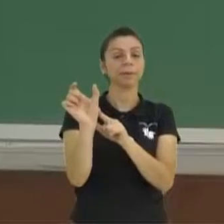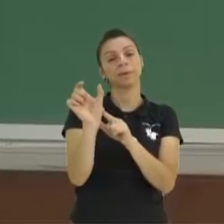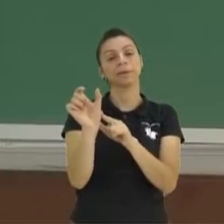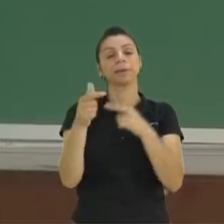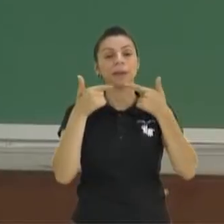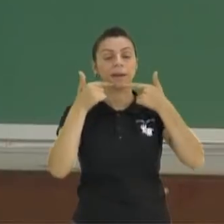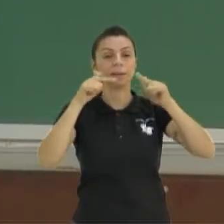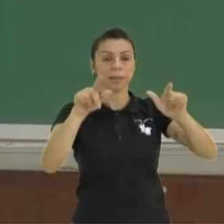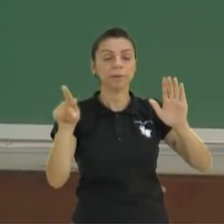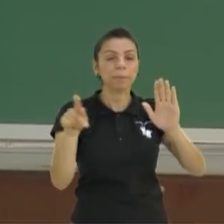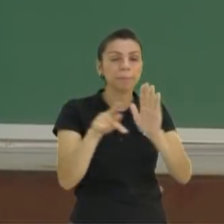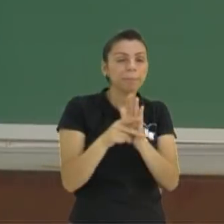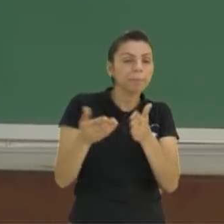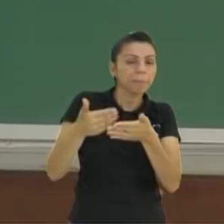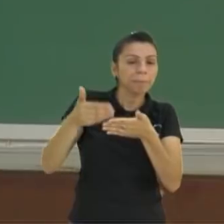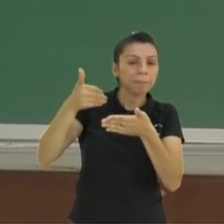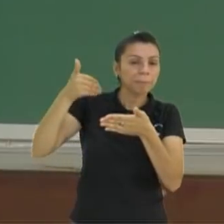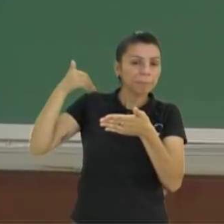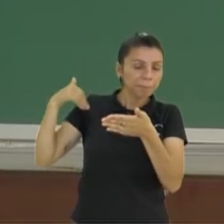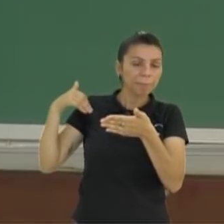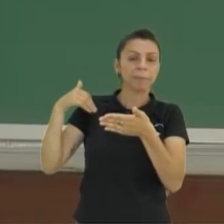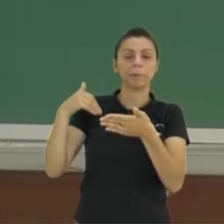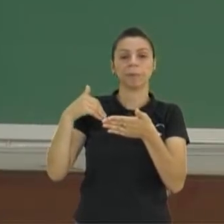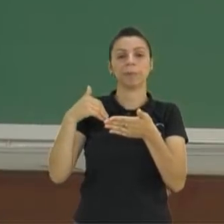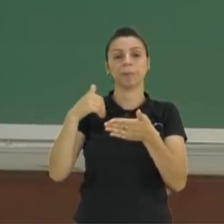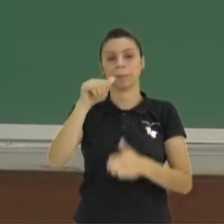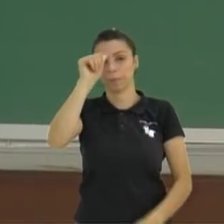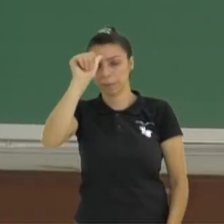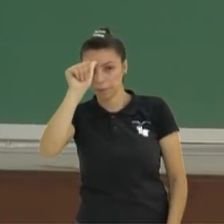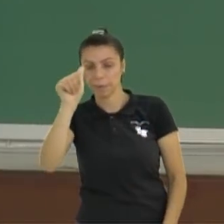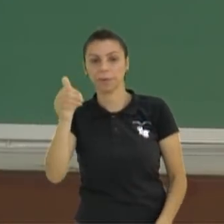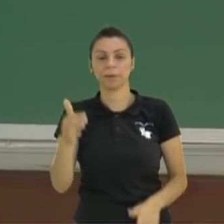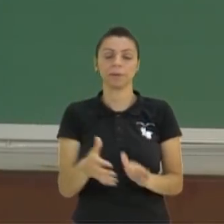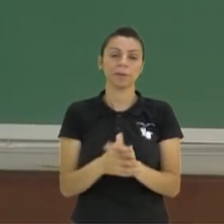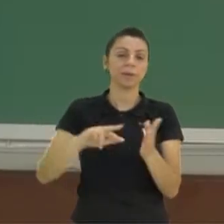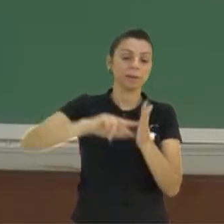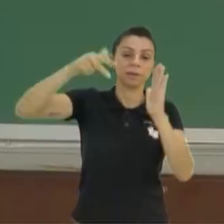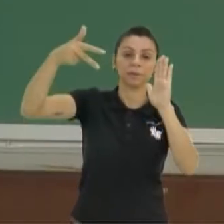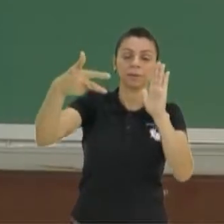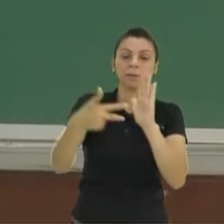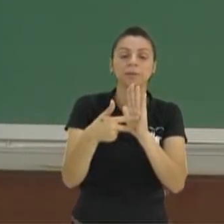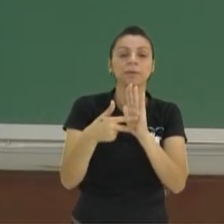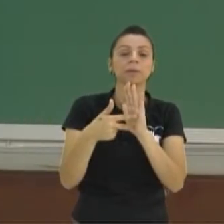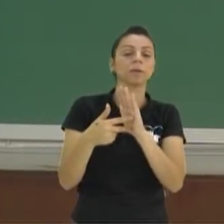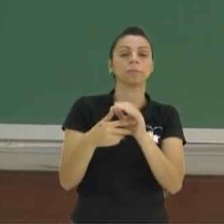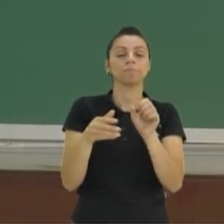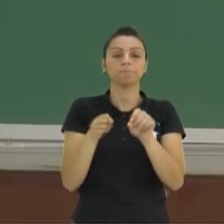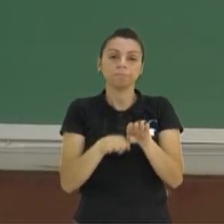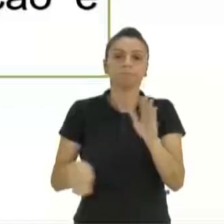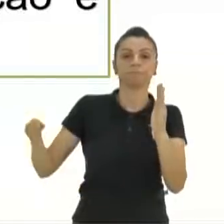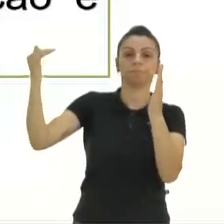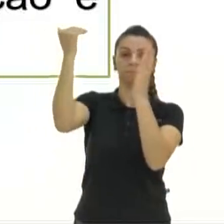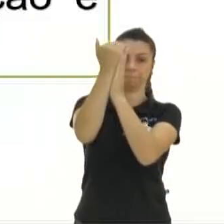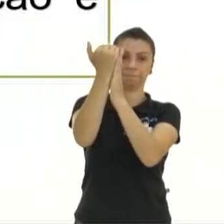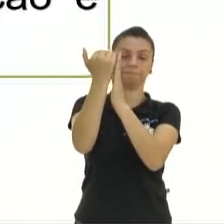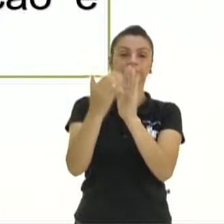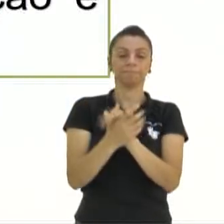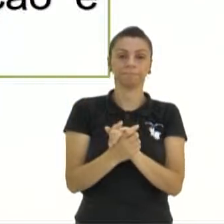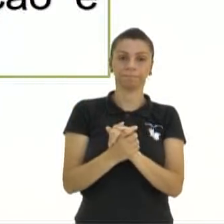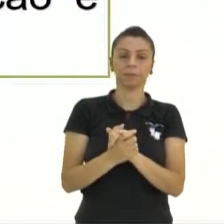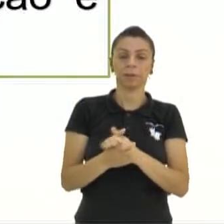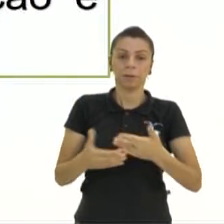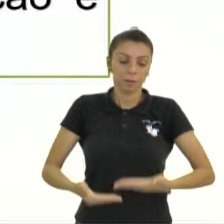a língua antiga do hinduísmo, que significa aquilo que me mantém elevado. Dharma é